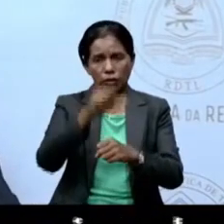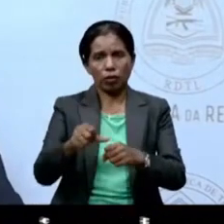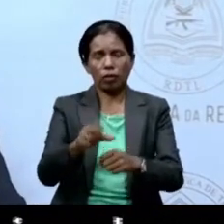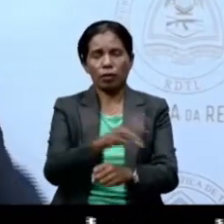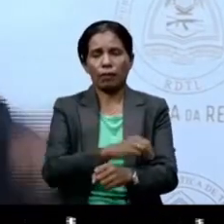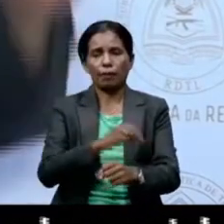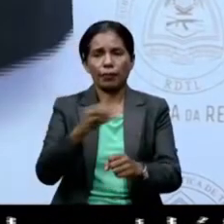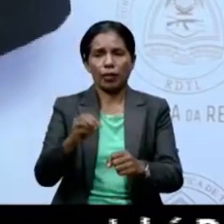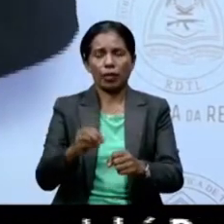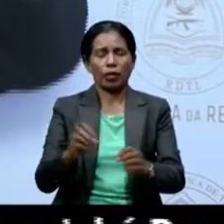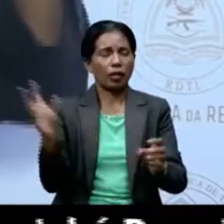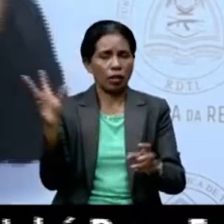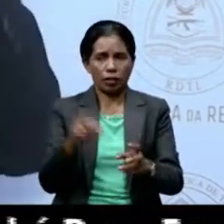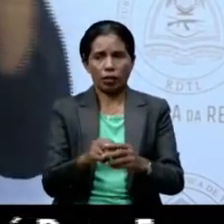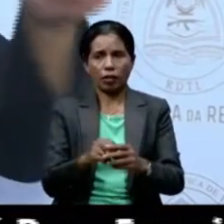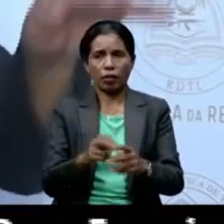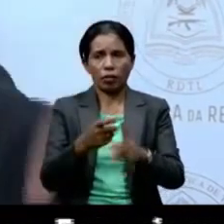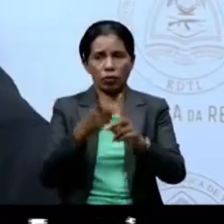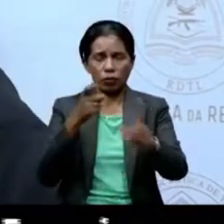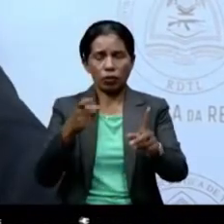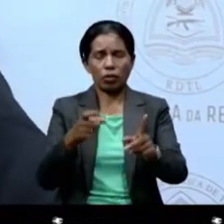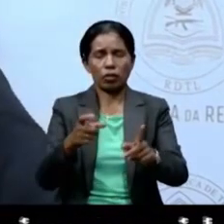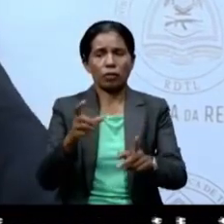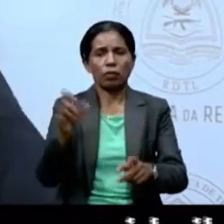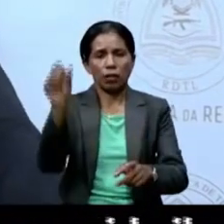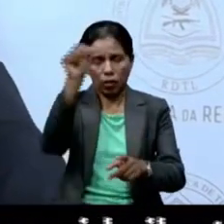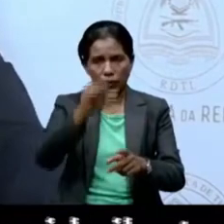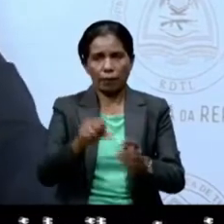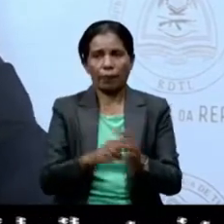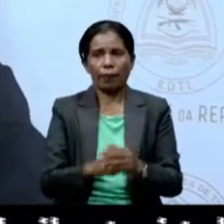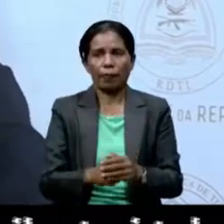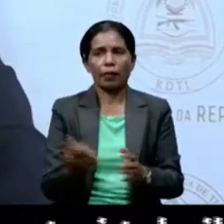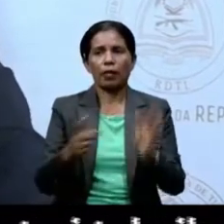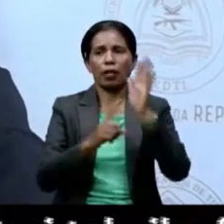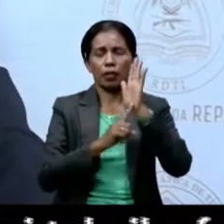ne wadilai mai husilir makalo maka se